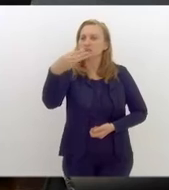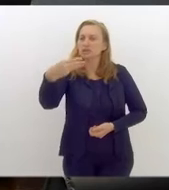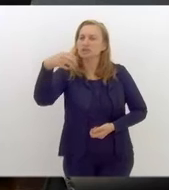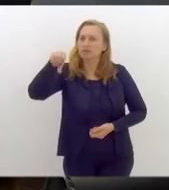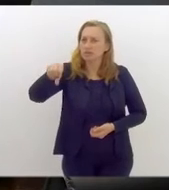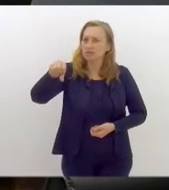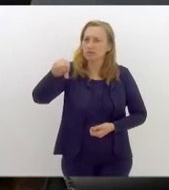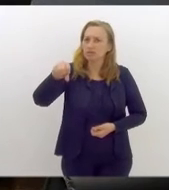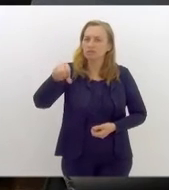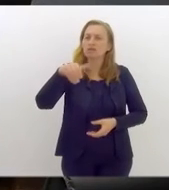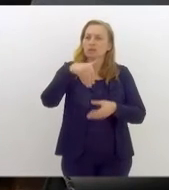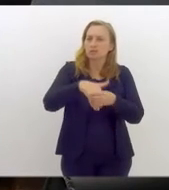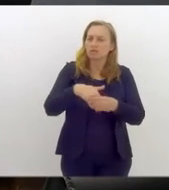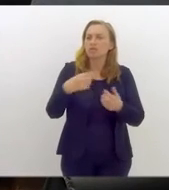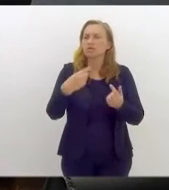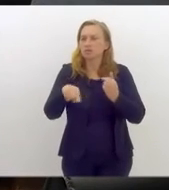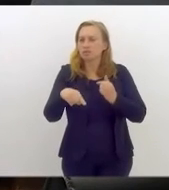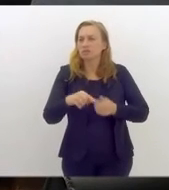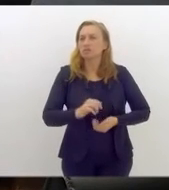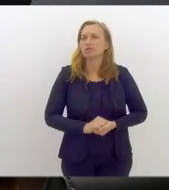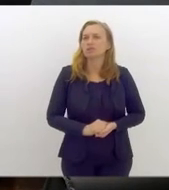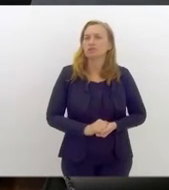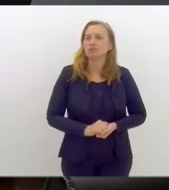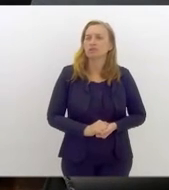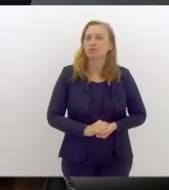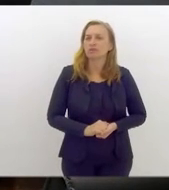1539 voto contrário.